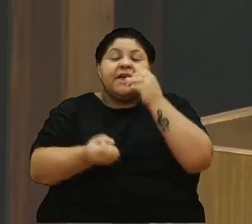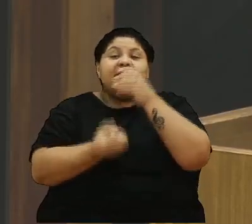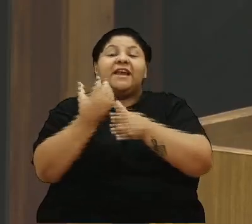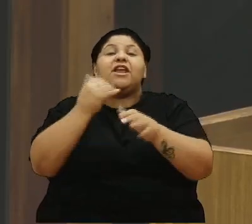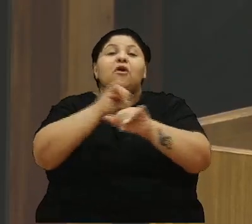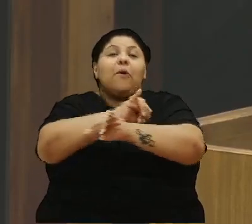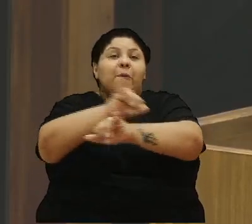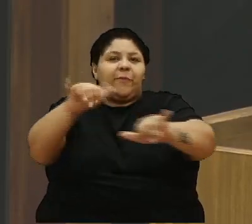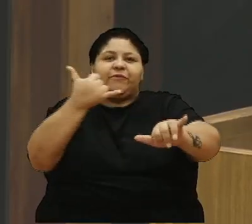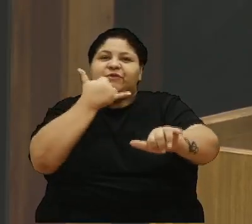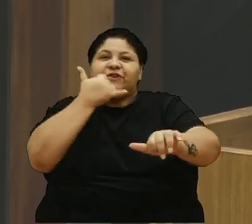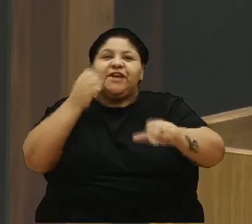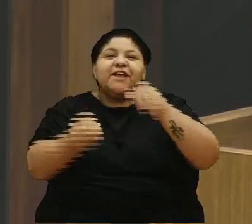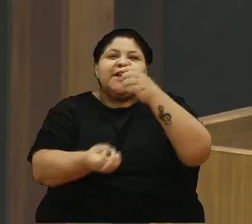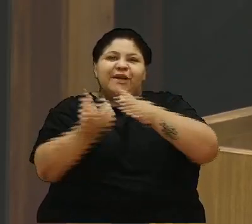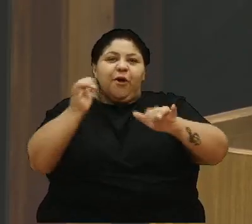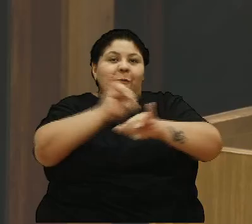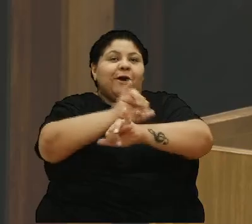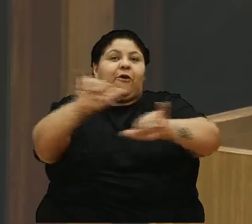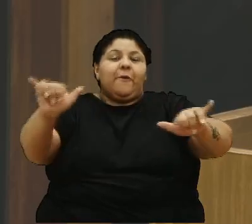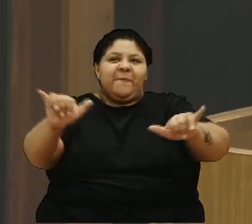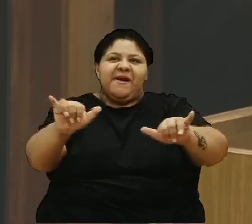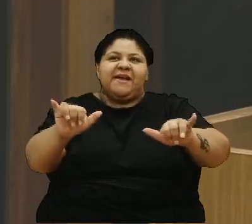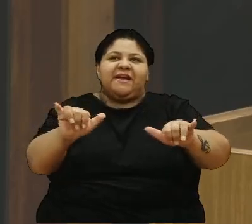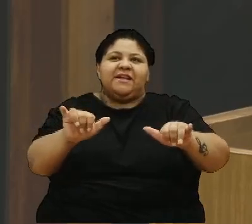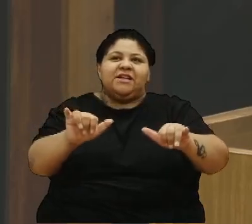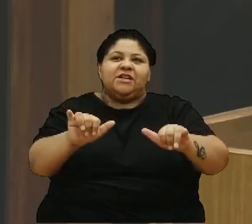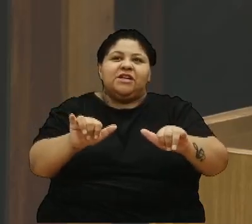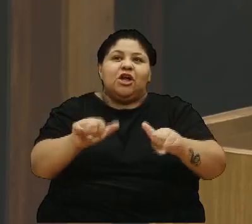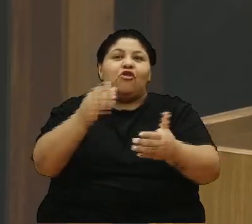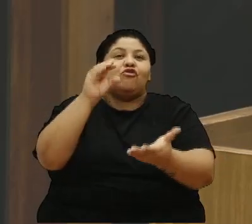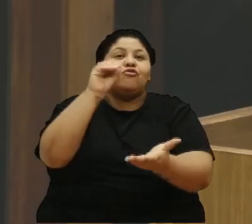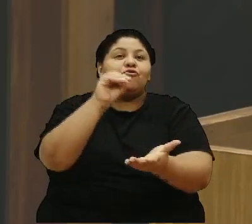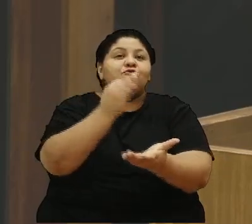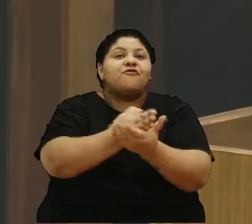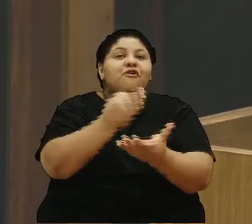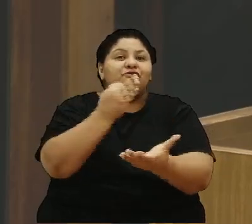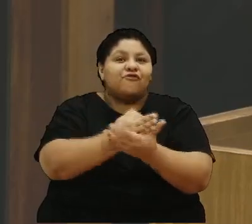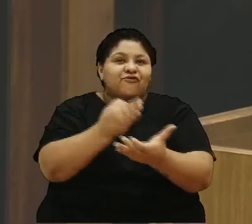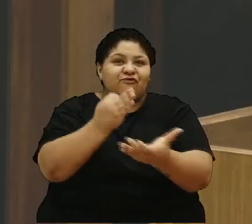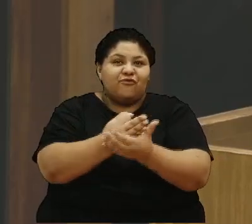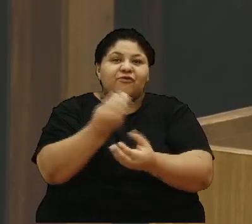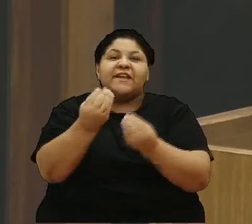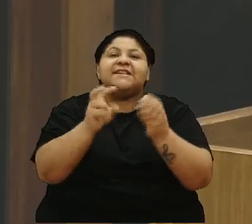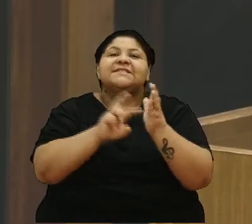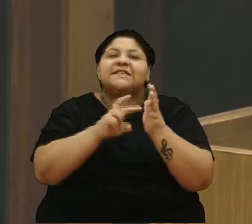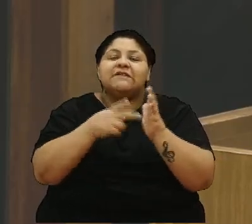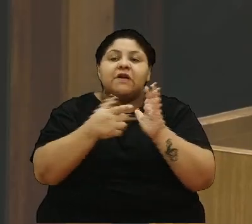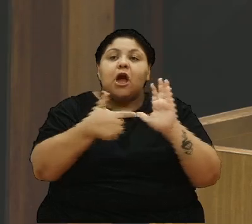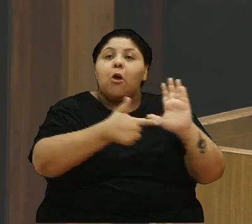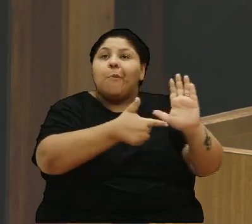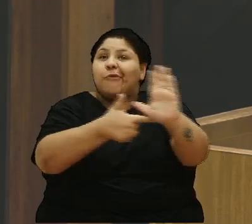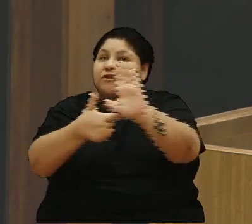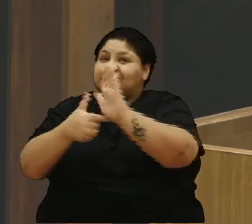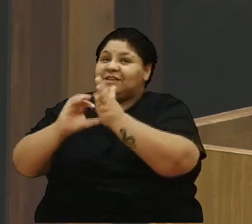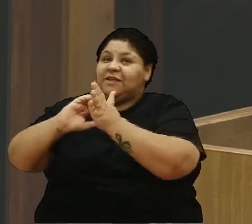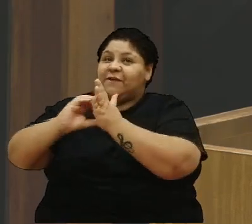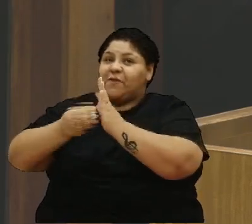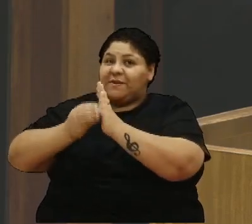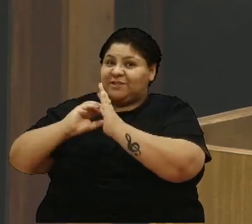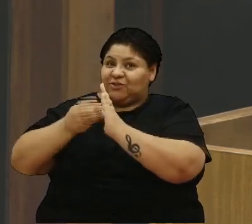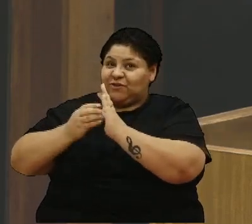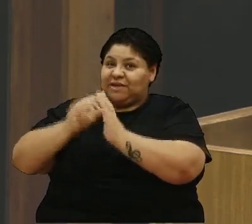do faltômetro, ou seja, trazendo dados da falta que os